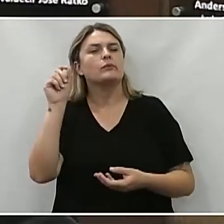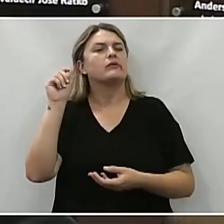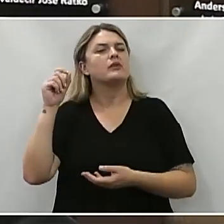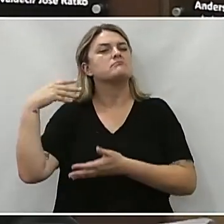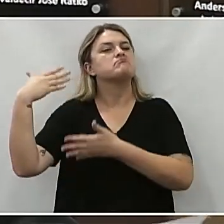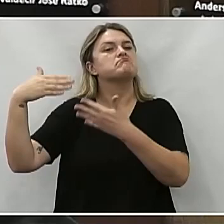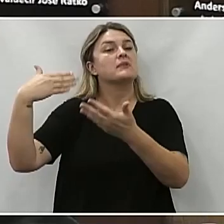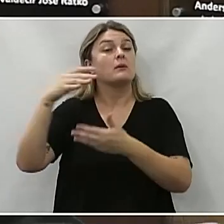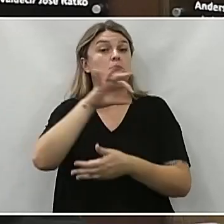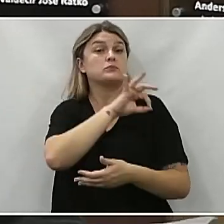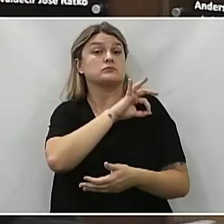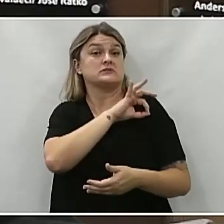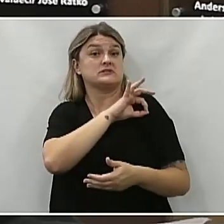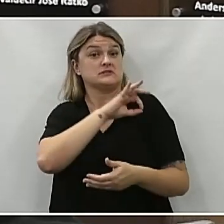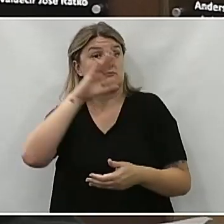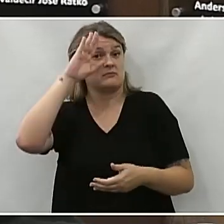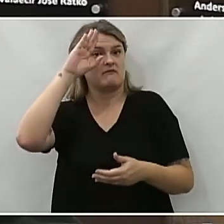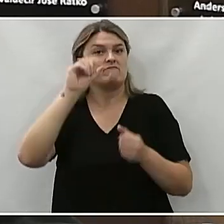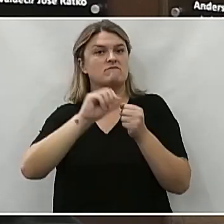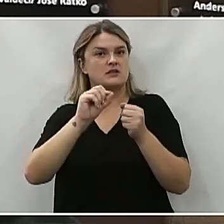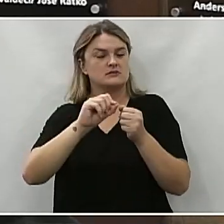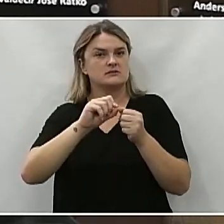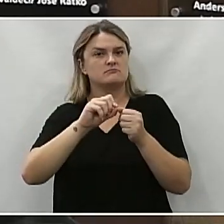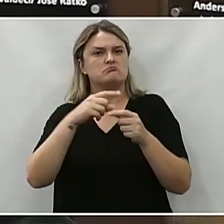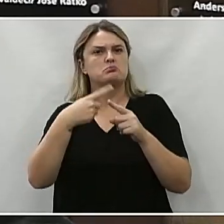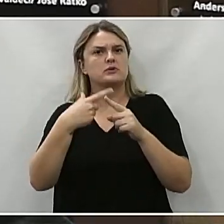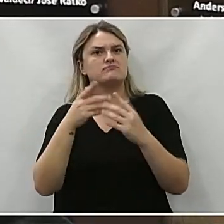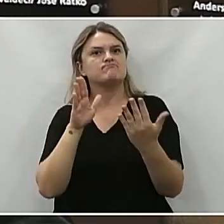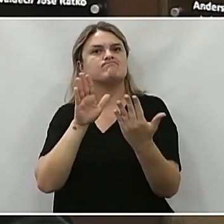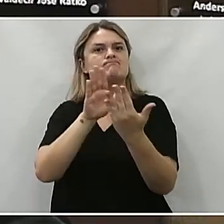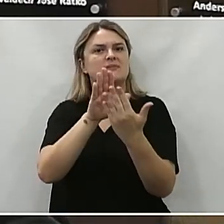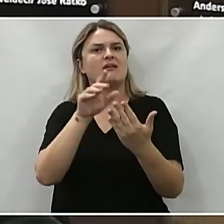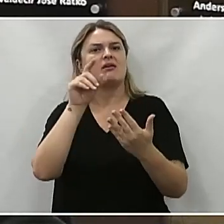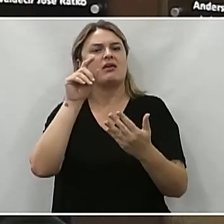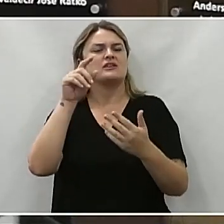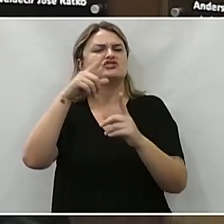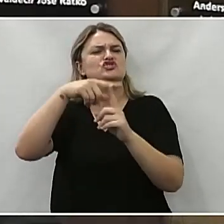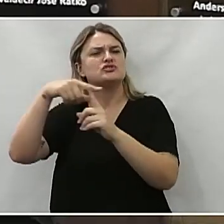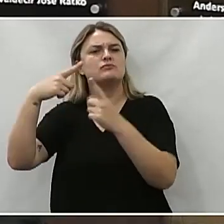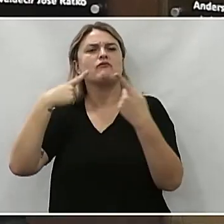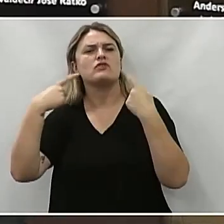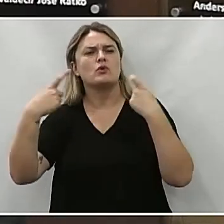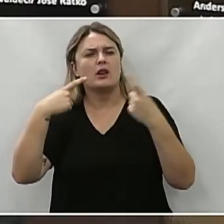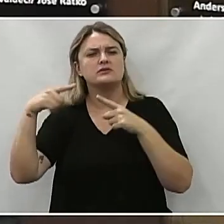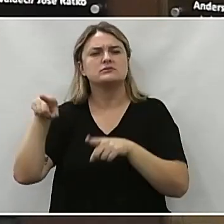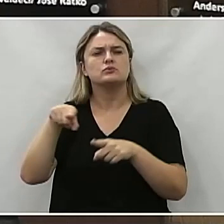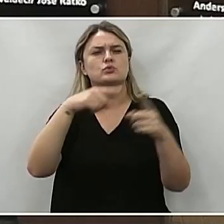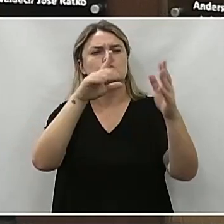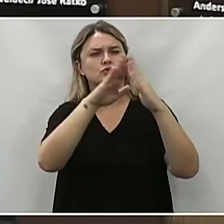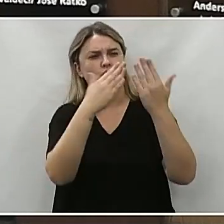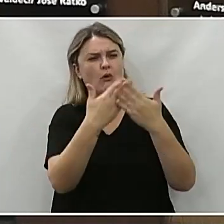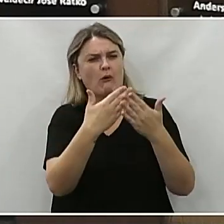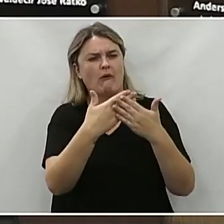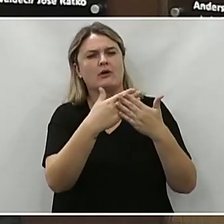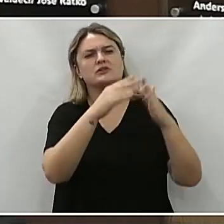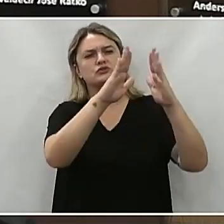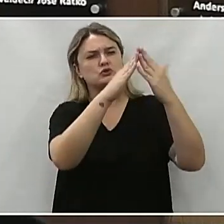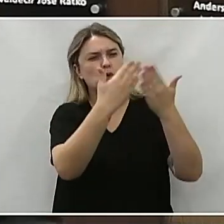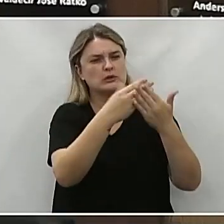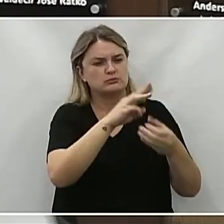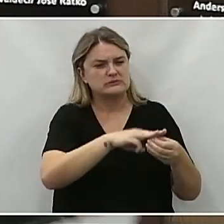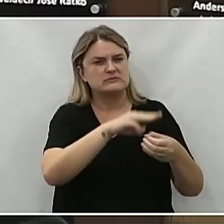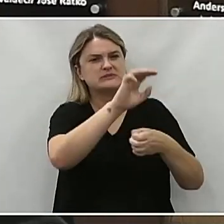ações né da Polícia Militar sobre o enfrentamento contra agressores ativos em escolas né o nosso cês aí a segurança nas crianças